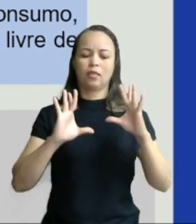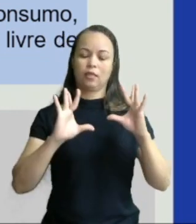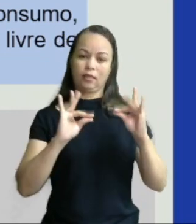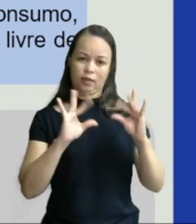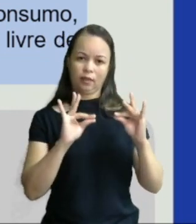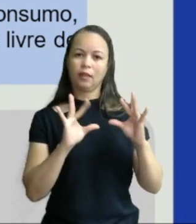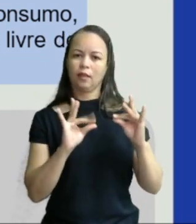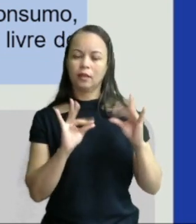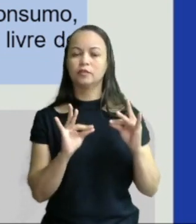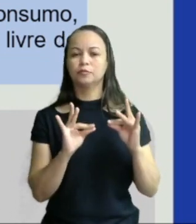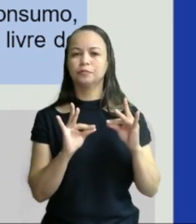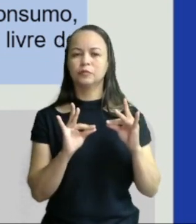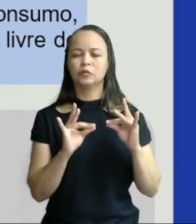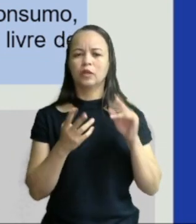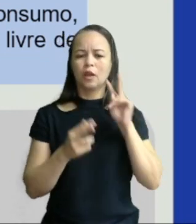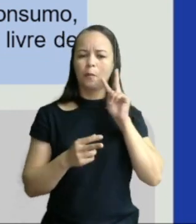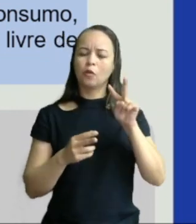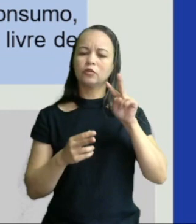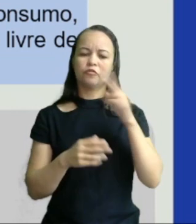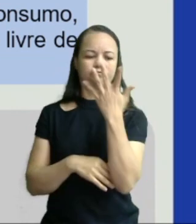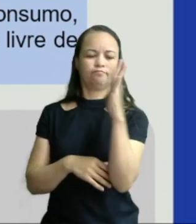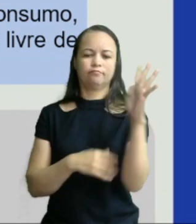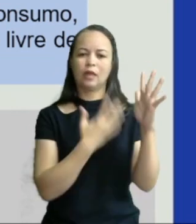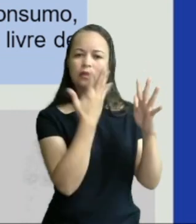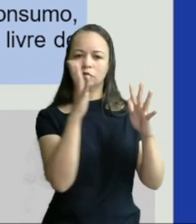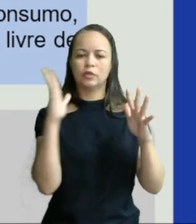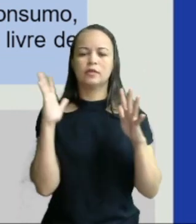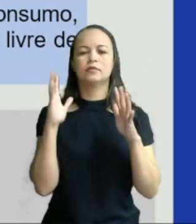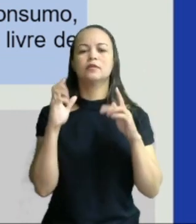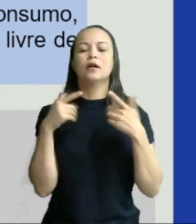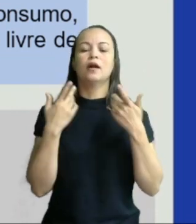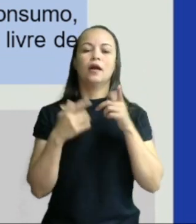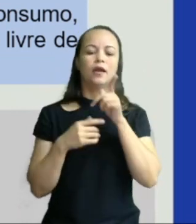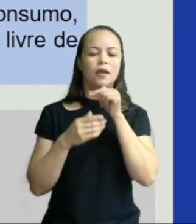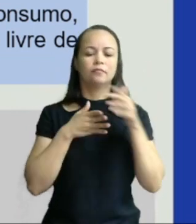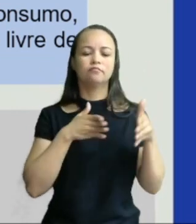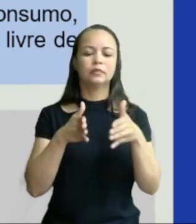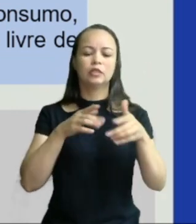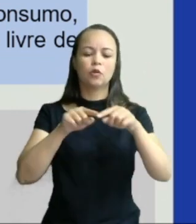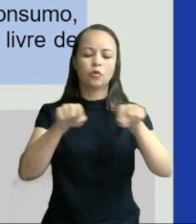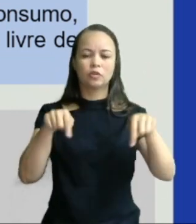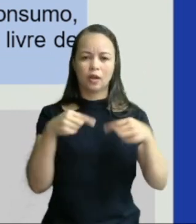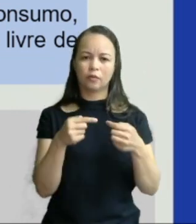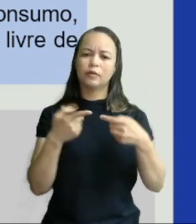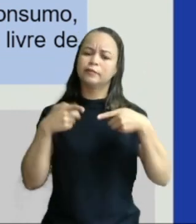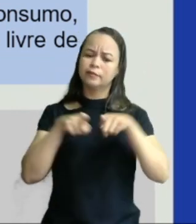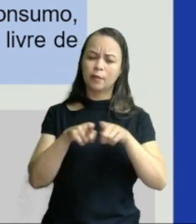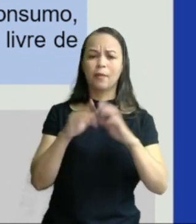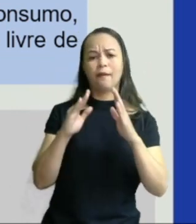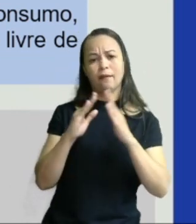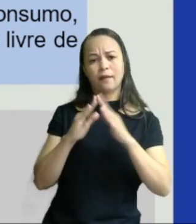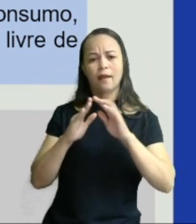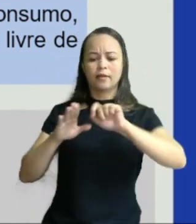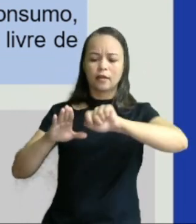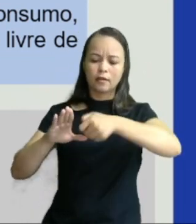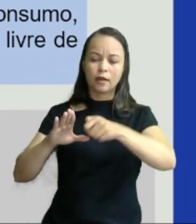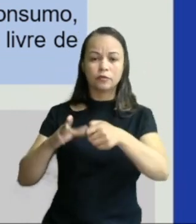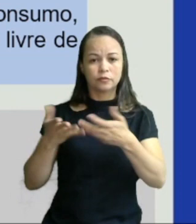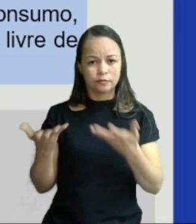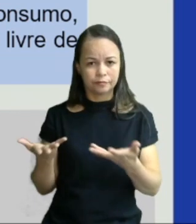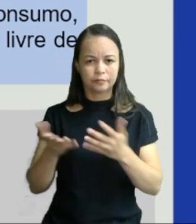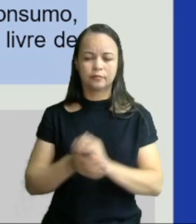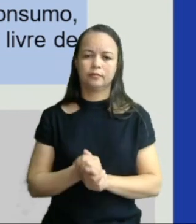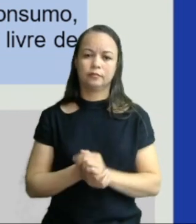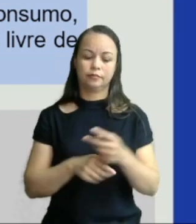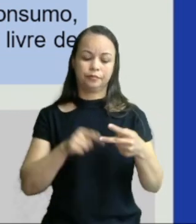que a gente pode ver na natureza em mares, rios, lagos e na nossa torneira. 2, sólido,